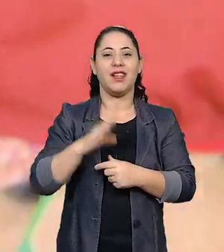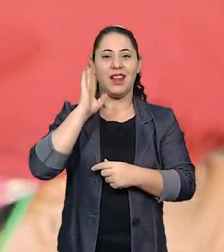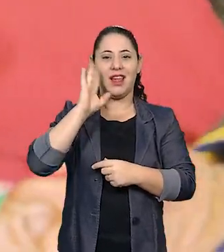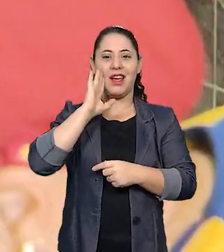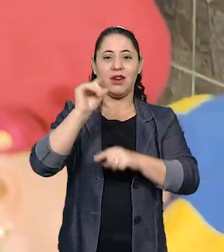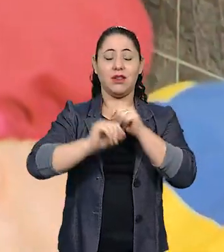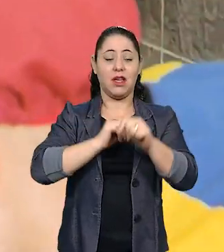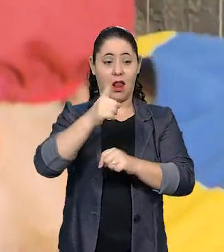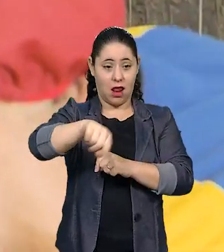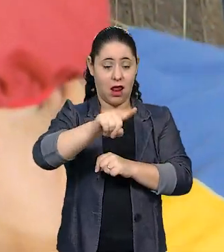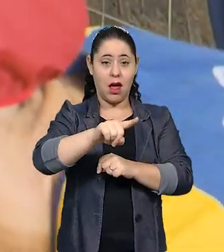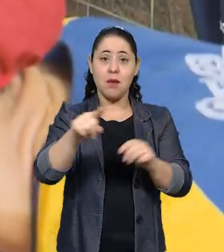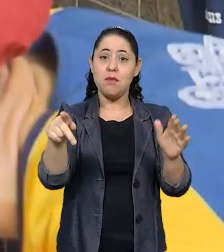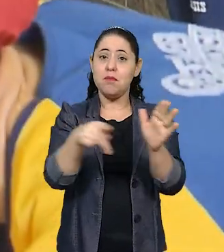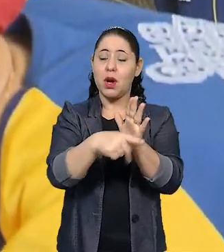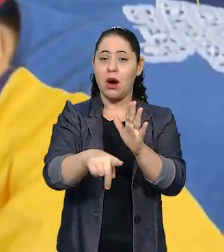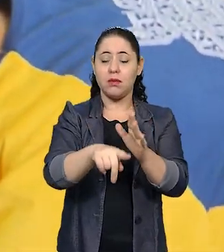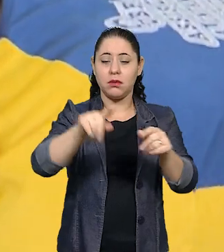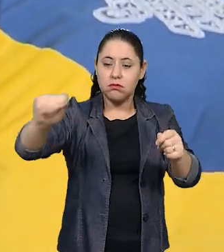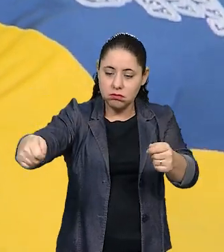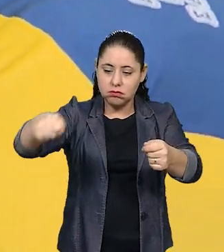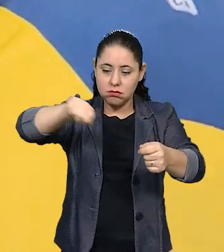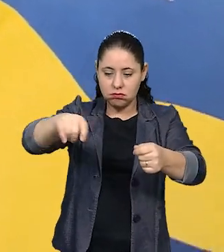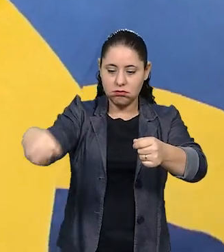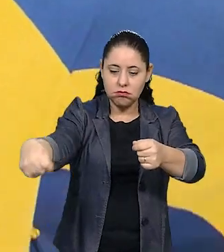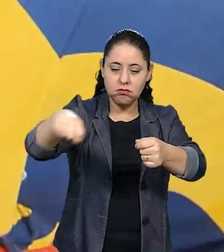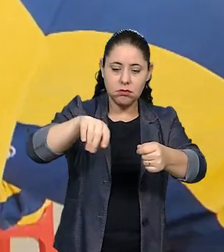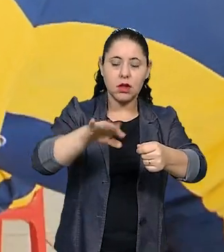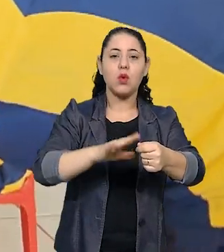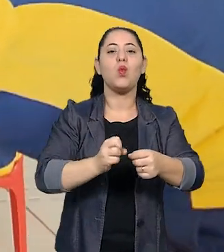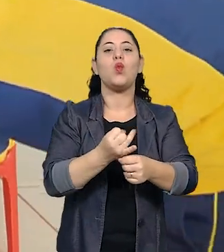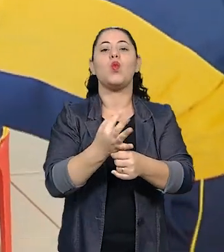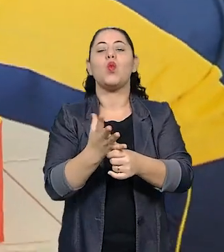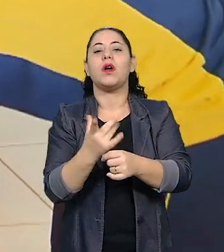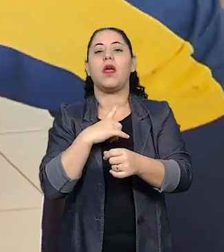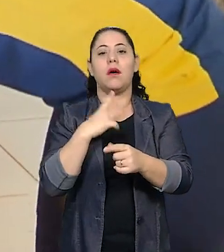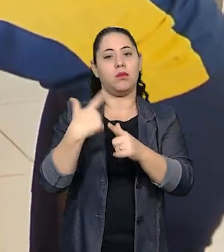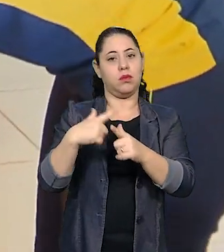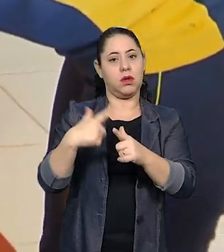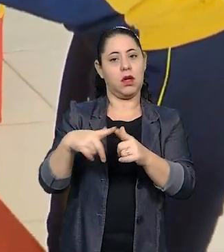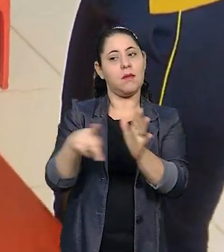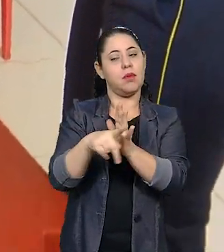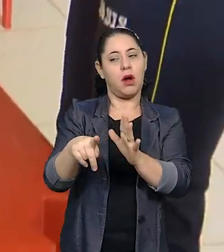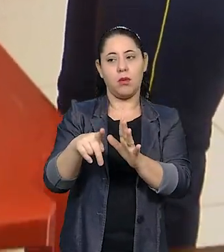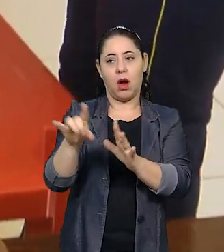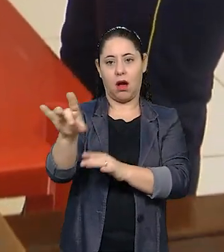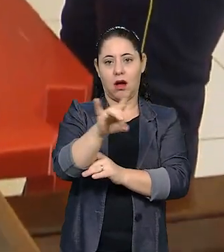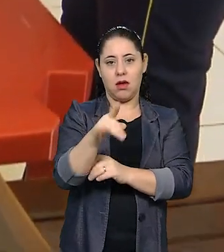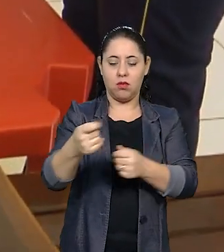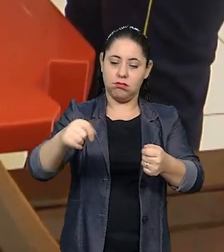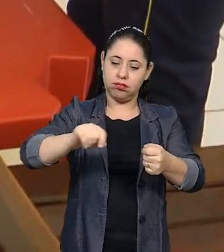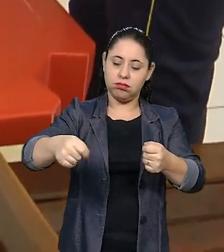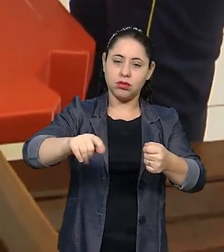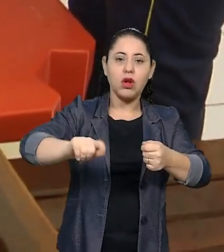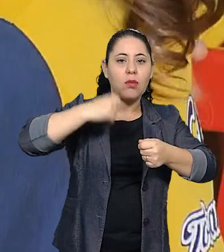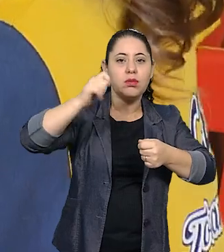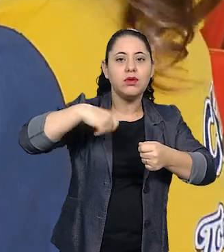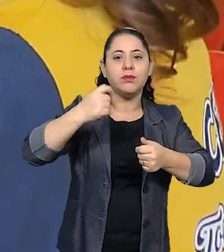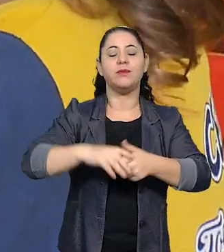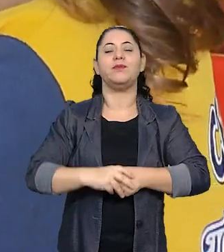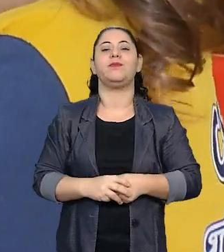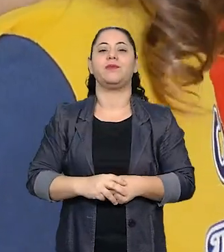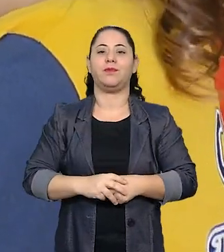almoço. As crianças já fizeram a oração do dia para agradecer pelo alimento e uma coisa muito bacana é que elas mesmas colocam